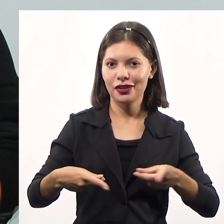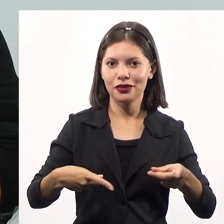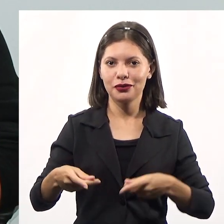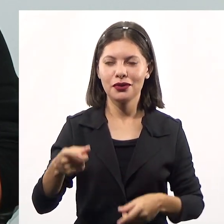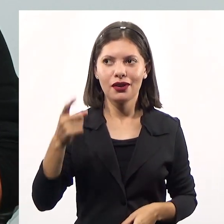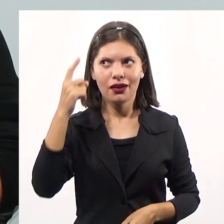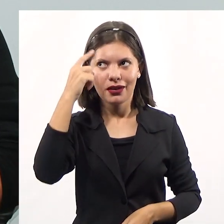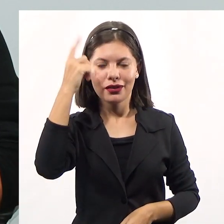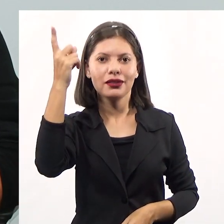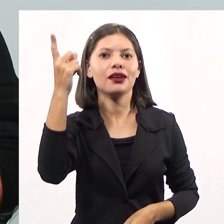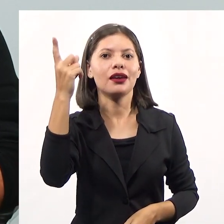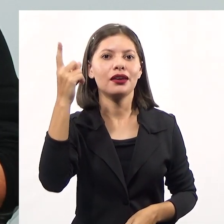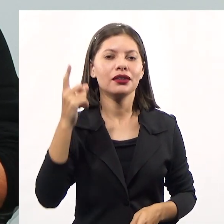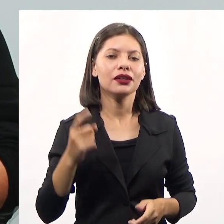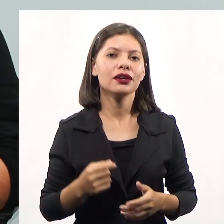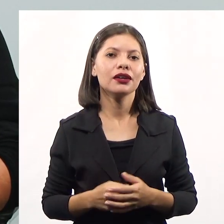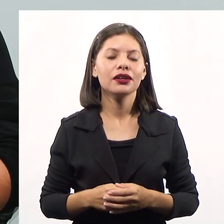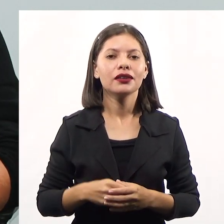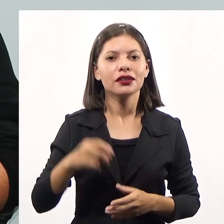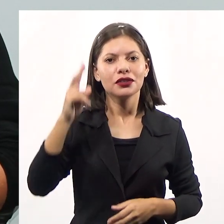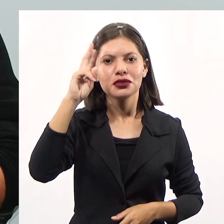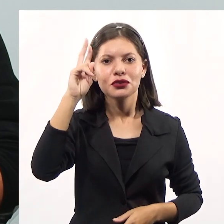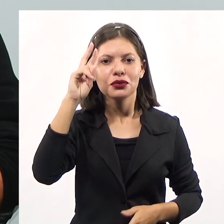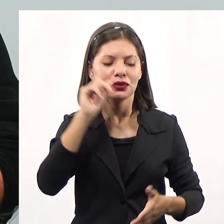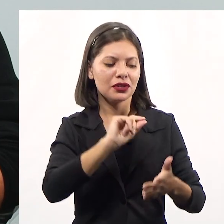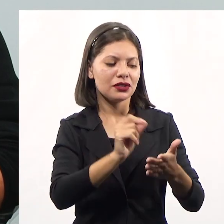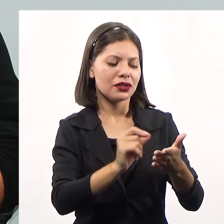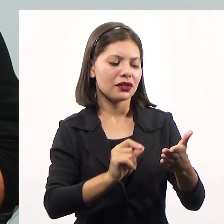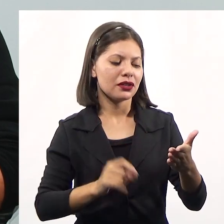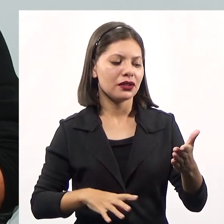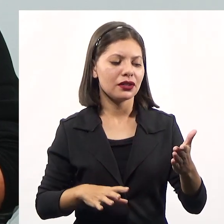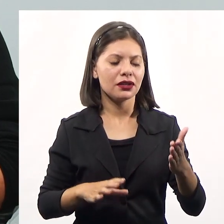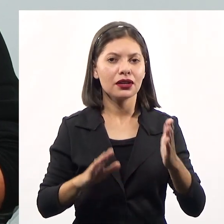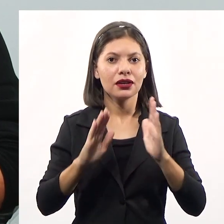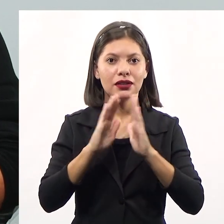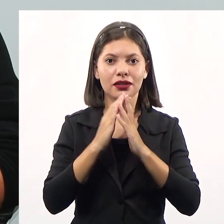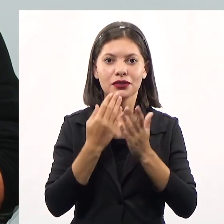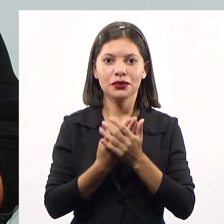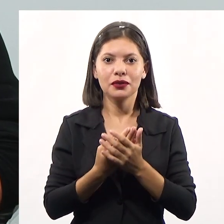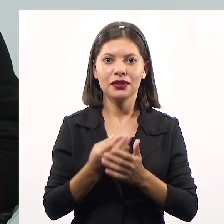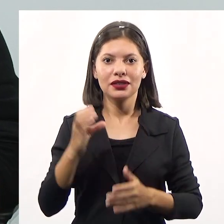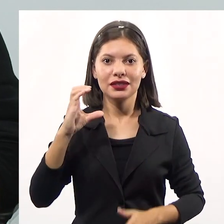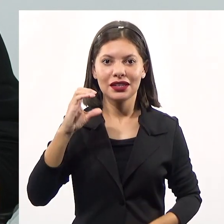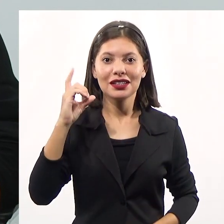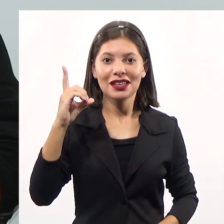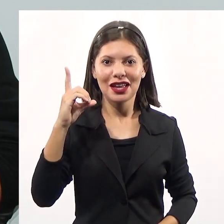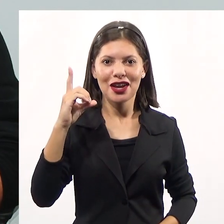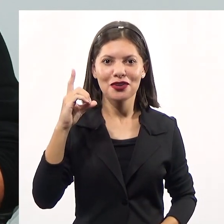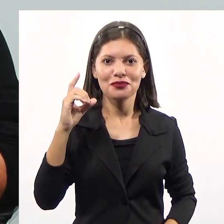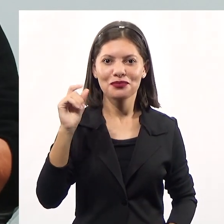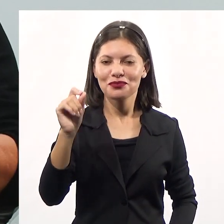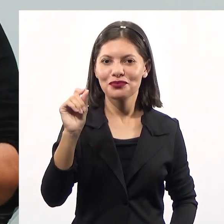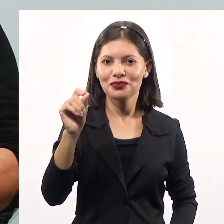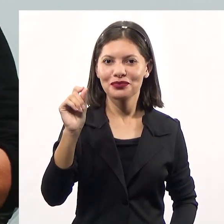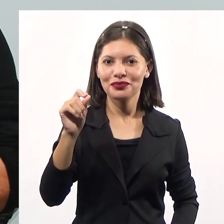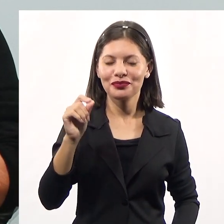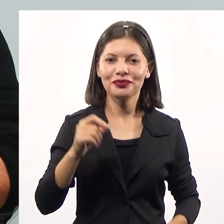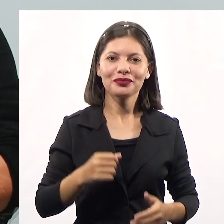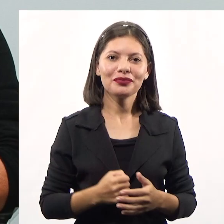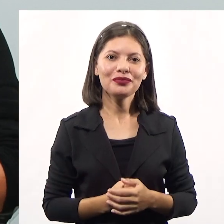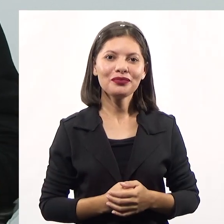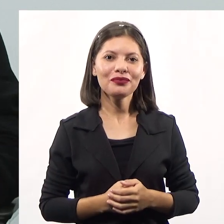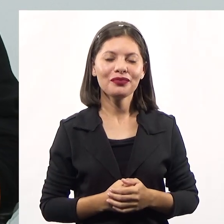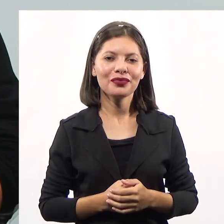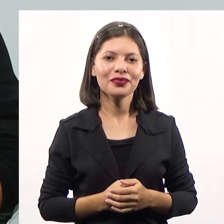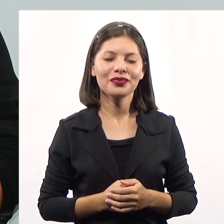passou, né, a ideia do projeto de fazer uma historiografia do Instituto Carmela Dutra, eu fiquei bem feliz, né? Ela me contou uma historinha